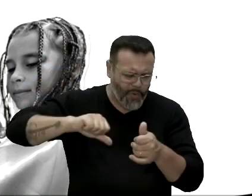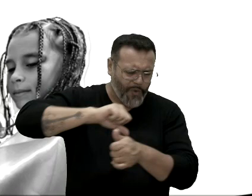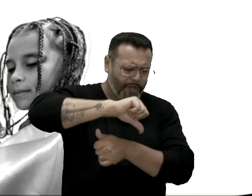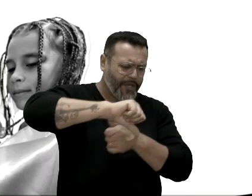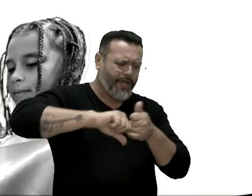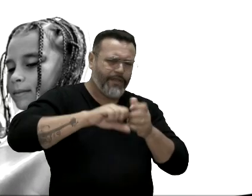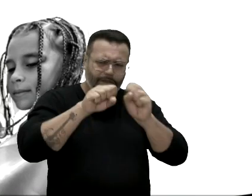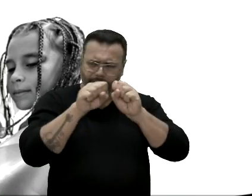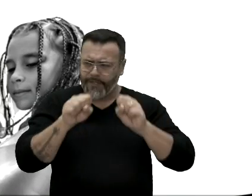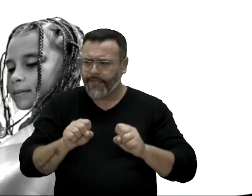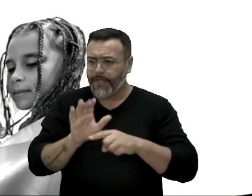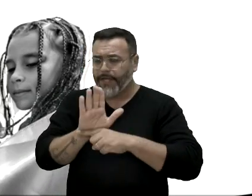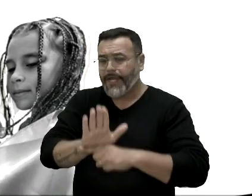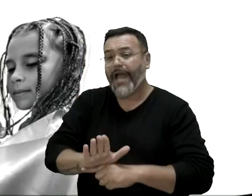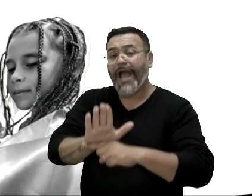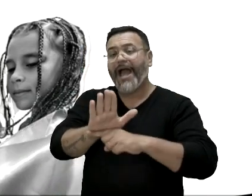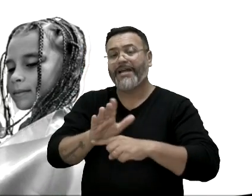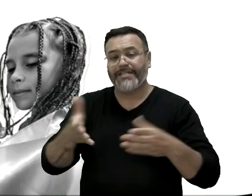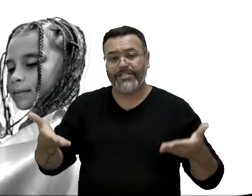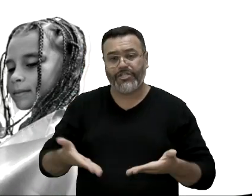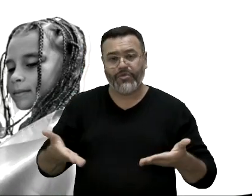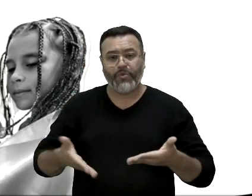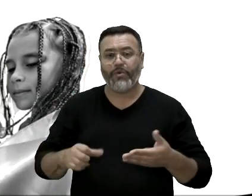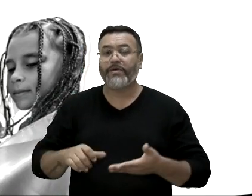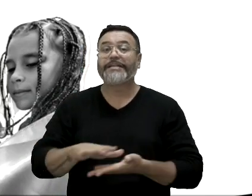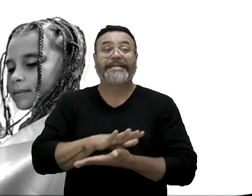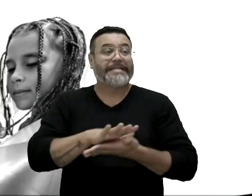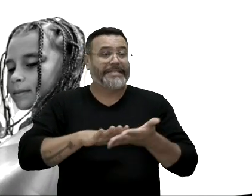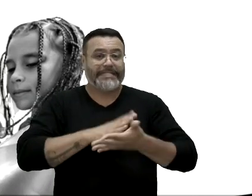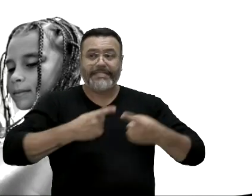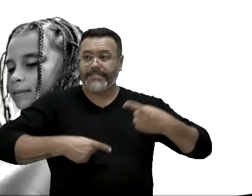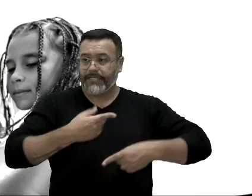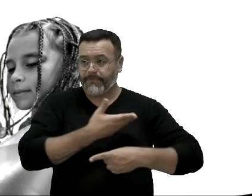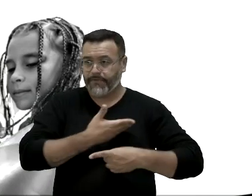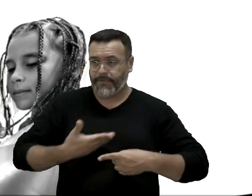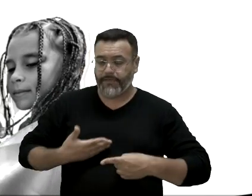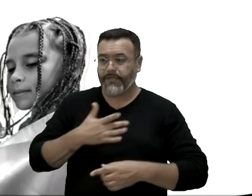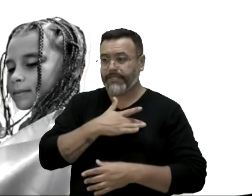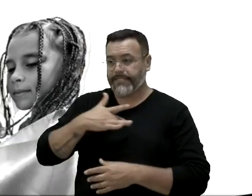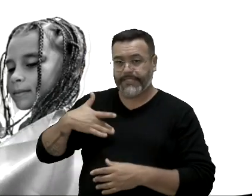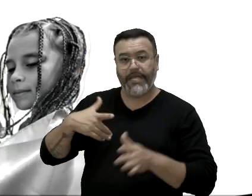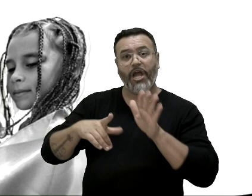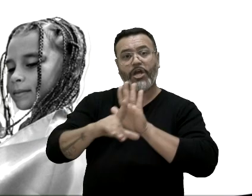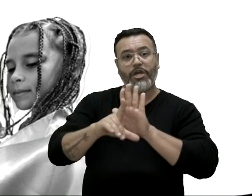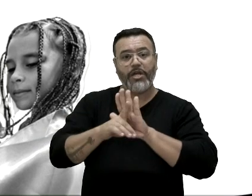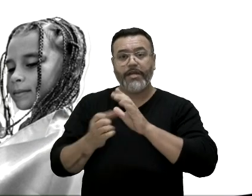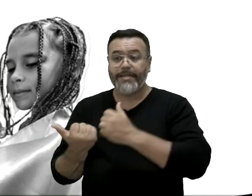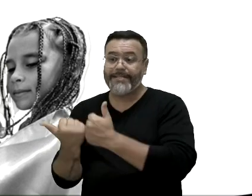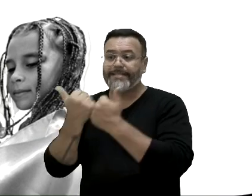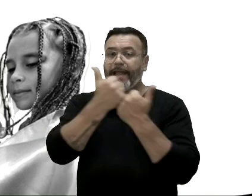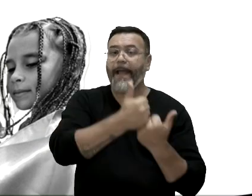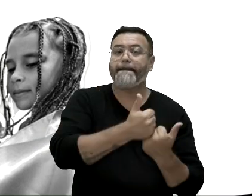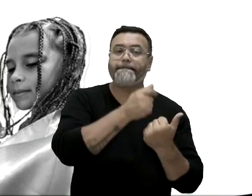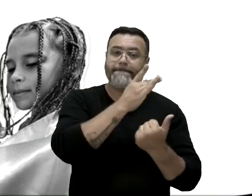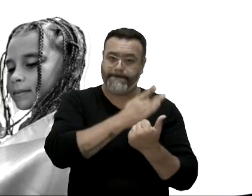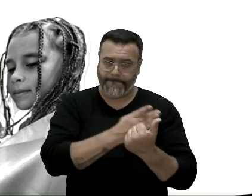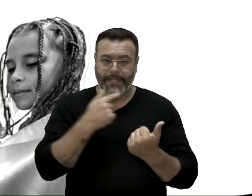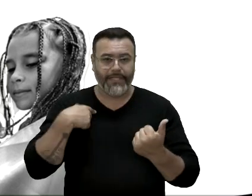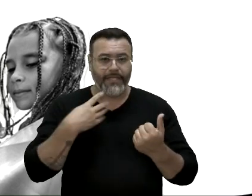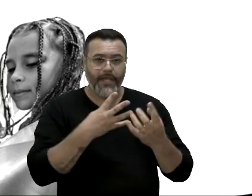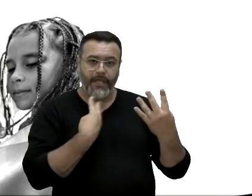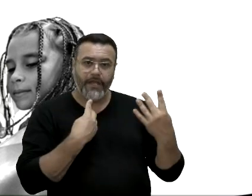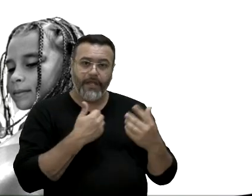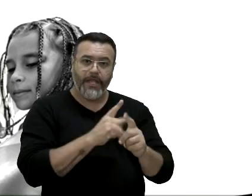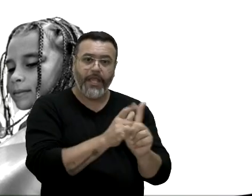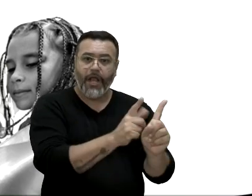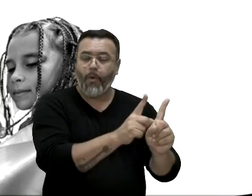atual sem a construção de políticas públicas de saúde e leis que amparem e assistam à integralidade da saúde mental